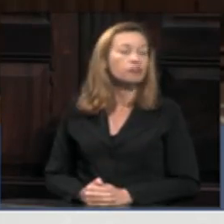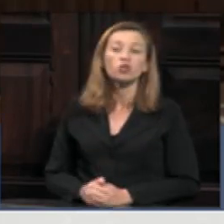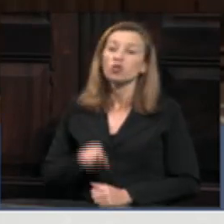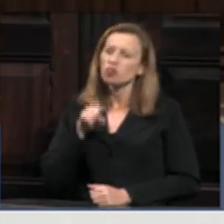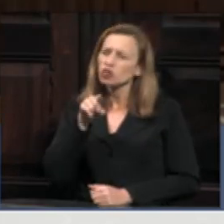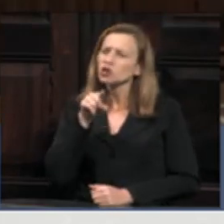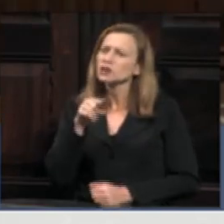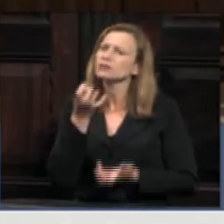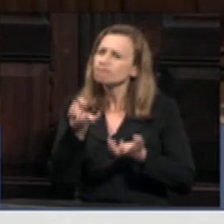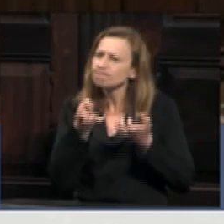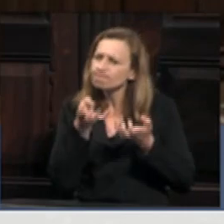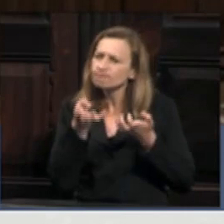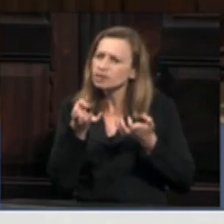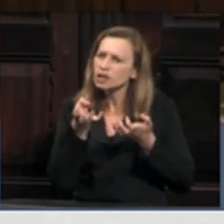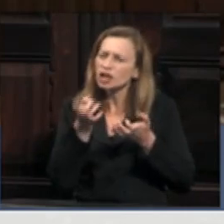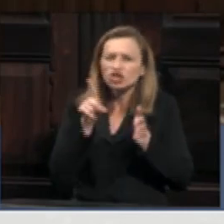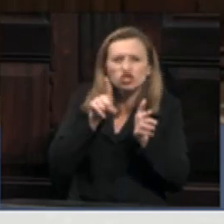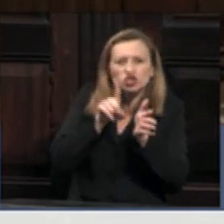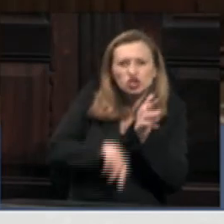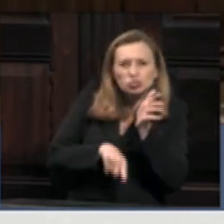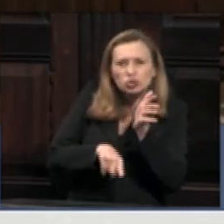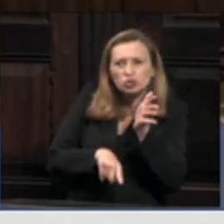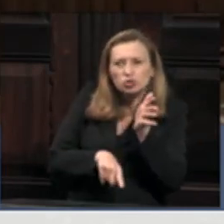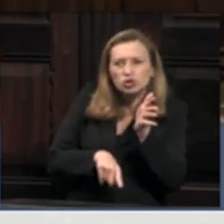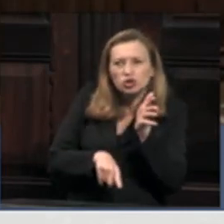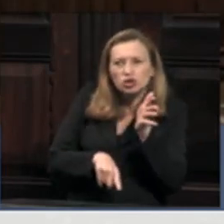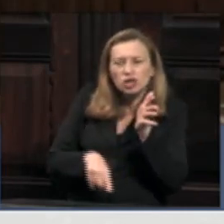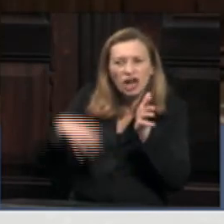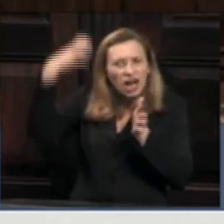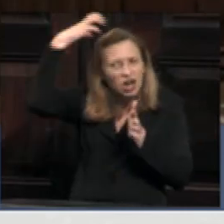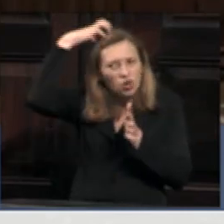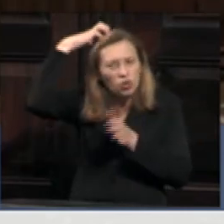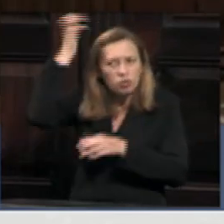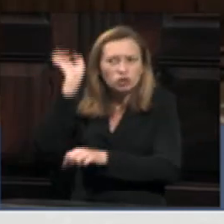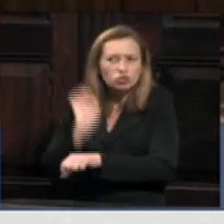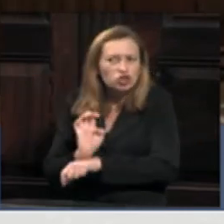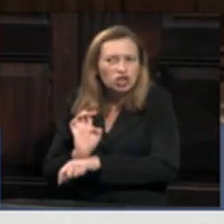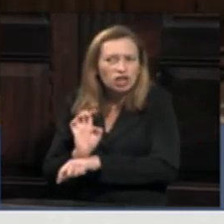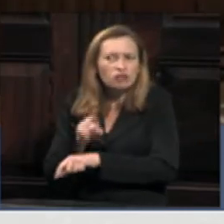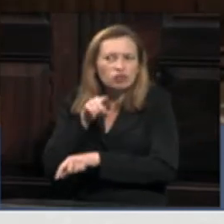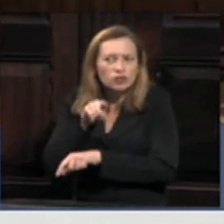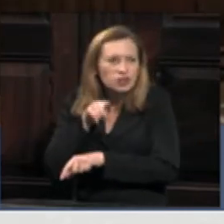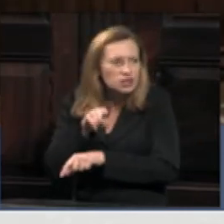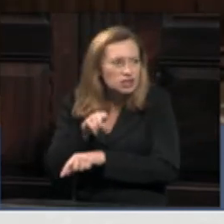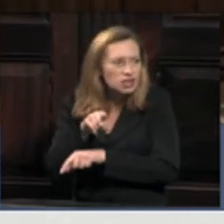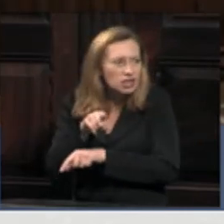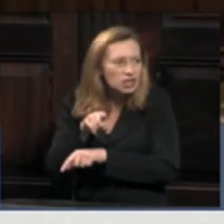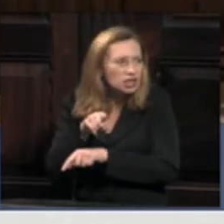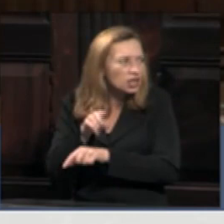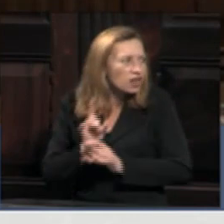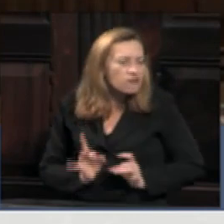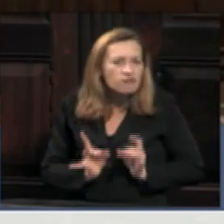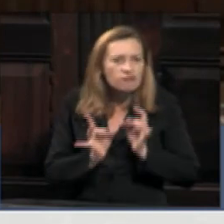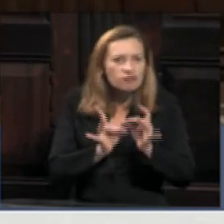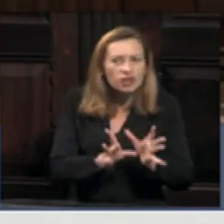quer diminuir prejuízos do Estado, você